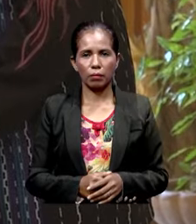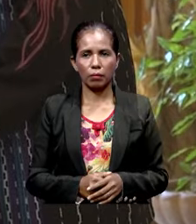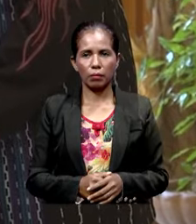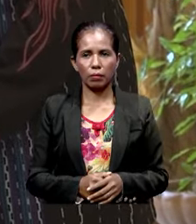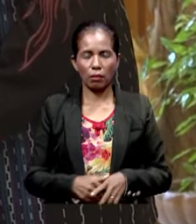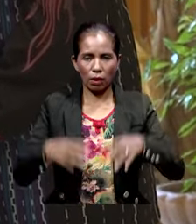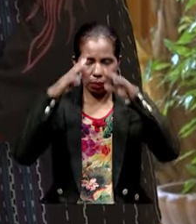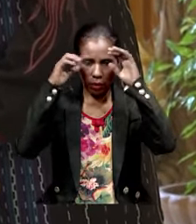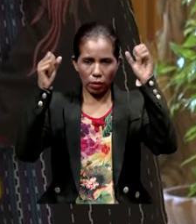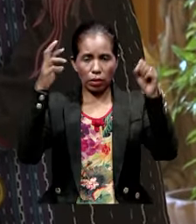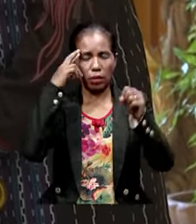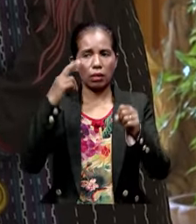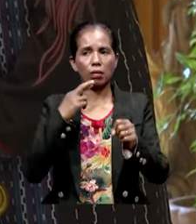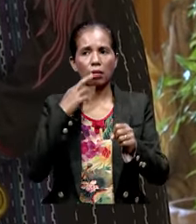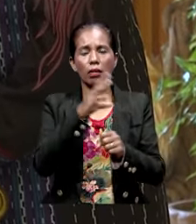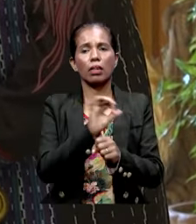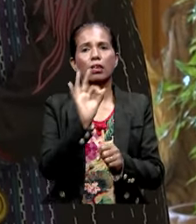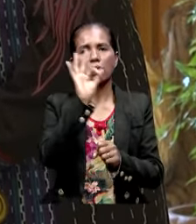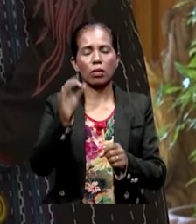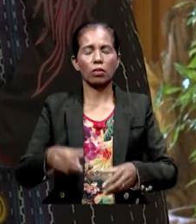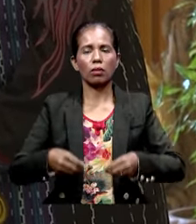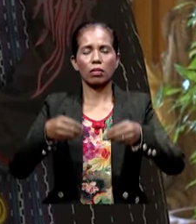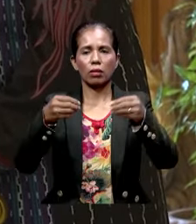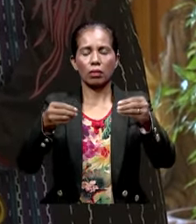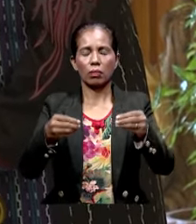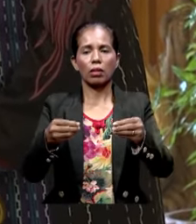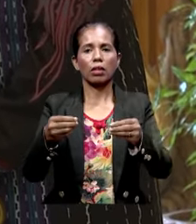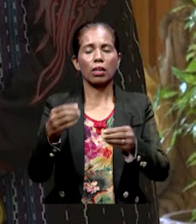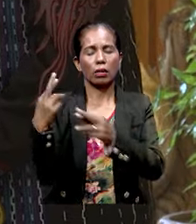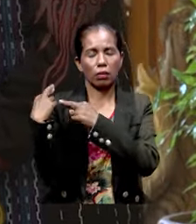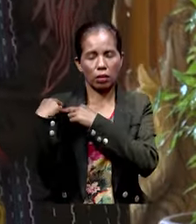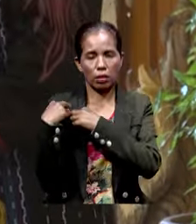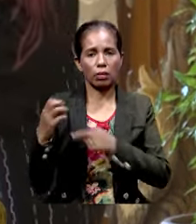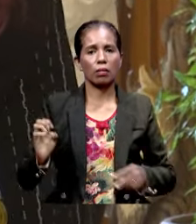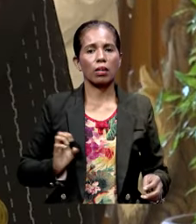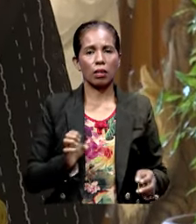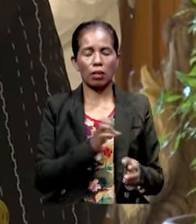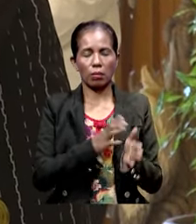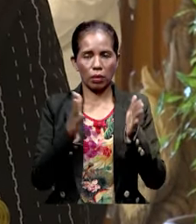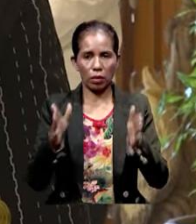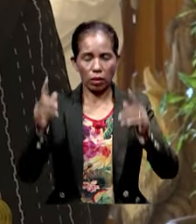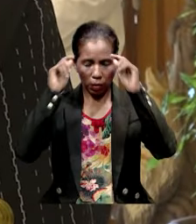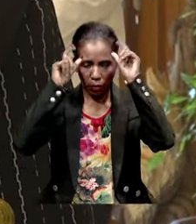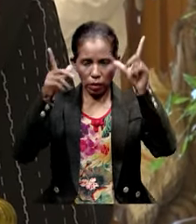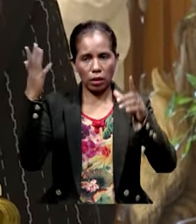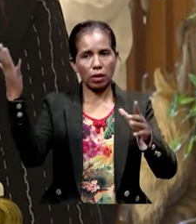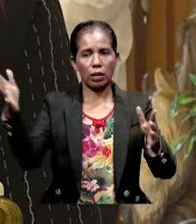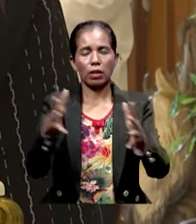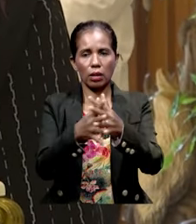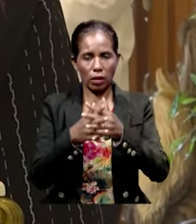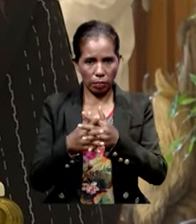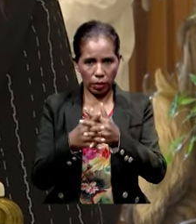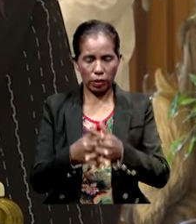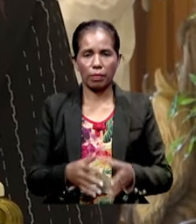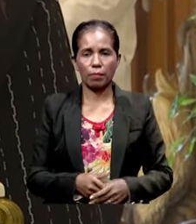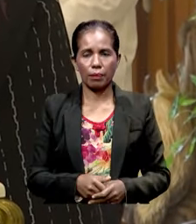O presidente da República, José Ramos Horta, sexta nefa, posse de José Luís Guterres, onde assume CNAR, no embaixador Timor-Leste, NIEN e Estados Unidos,